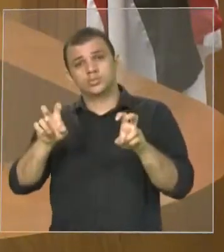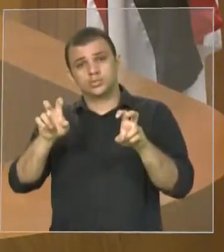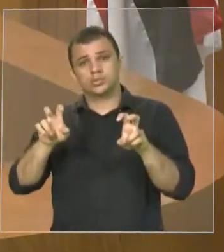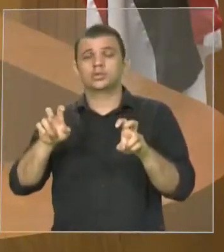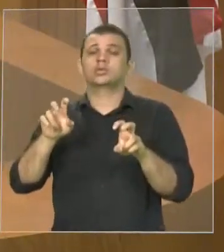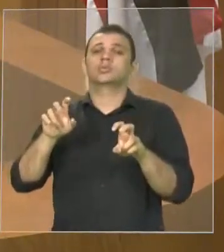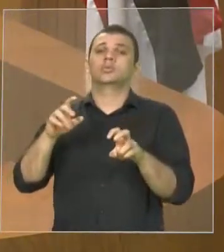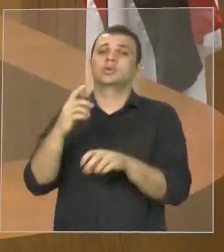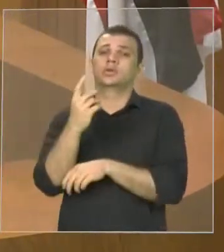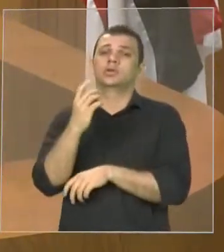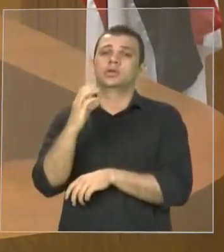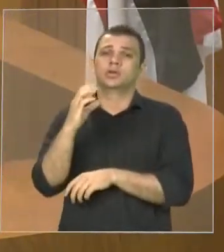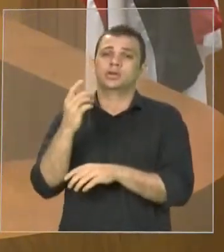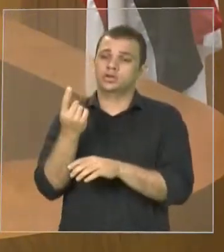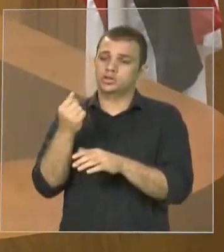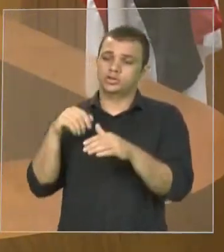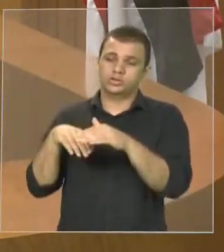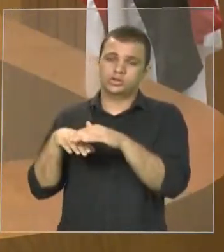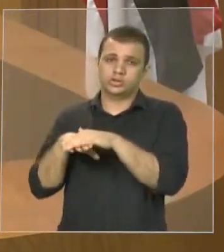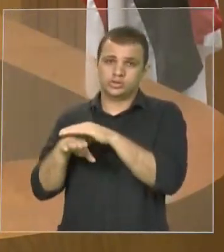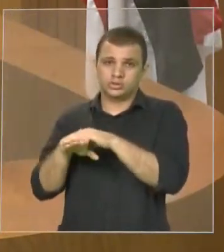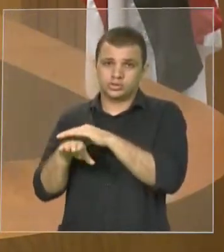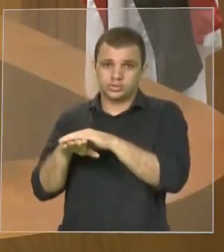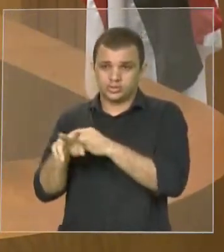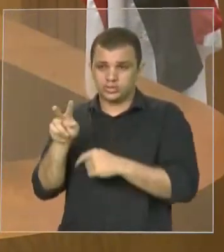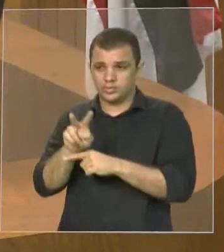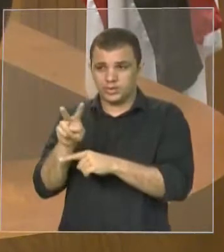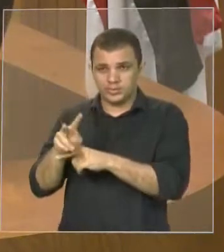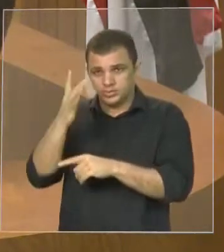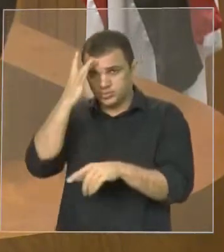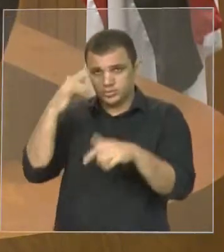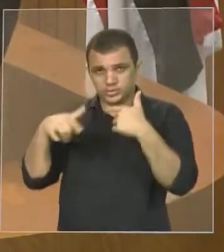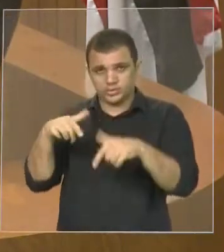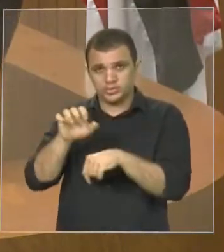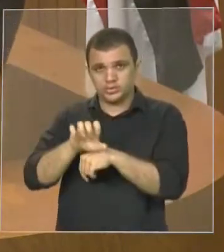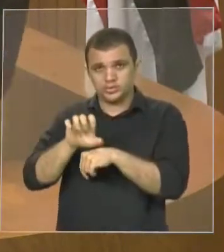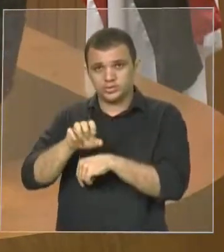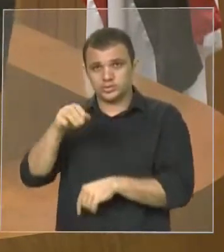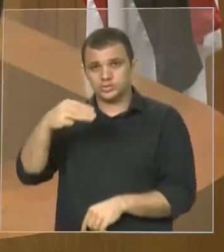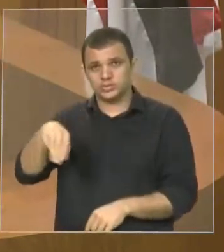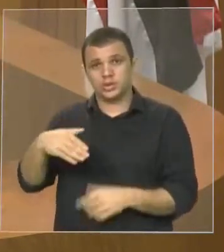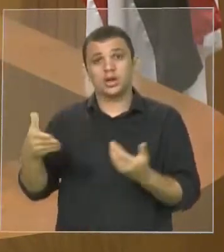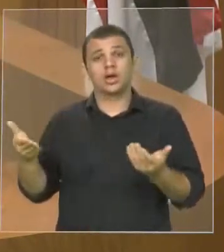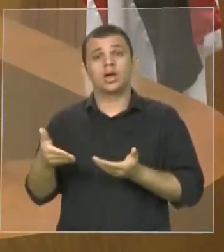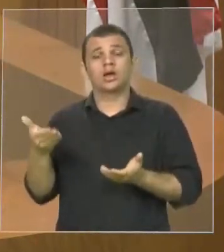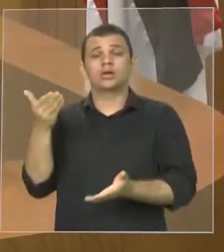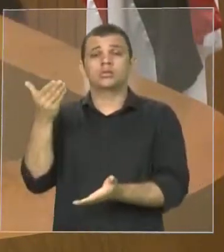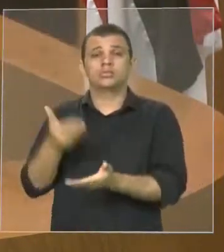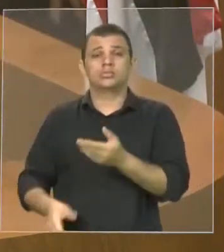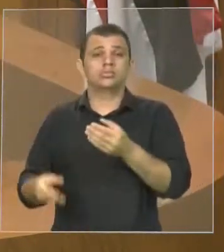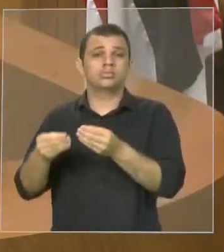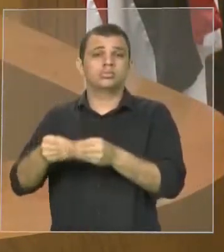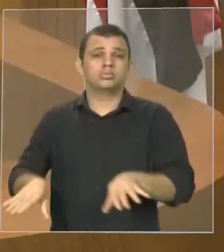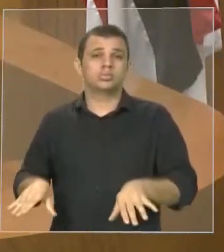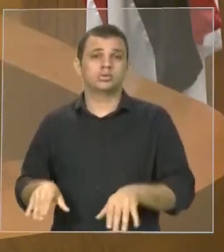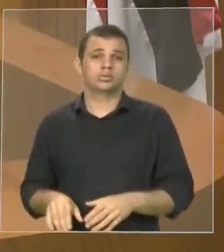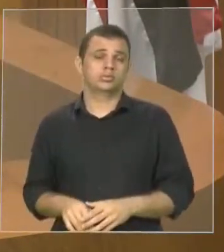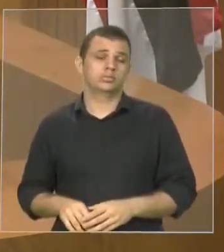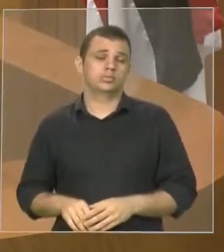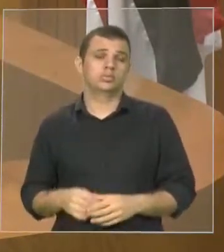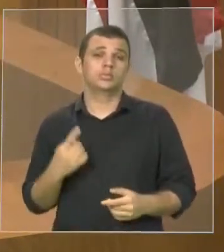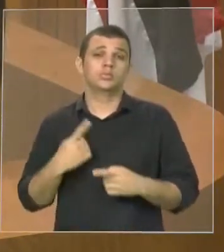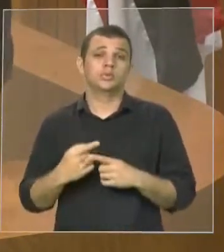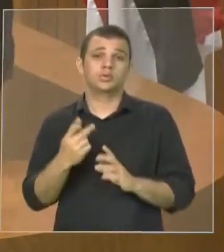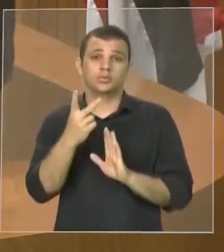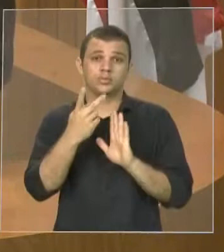Benefício do Maranhão, será jogado por água abaixo hoje. Porque o projeto, na forma original, só